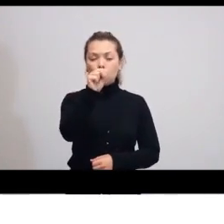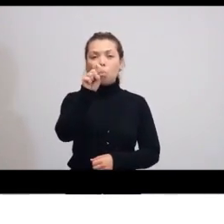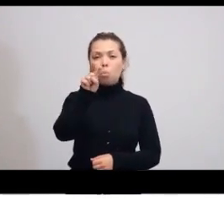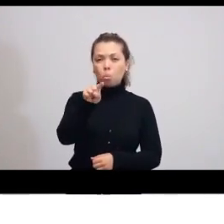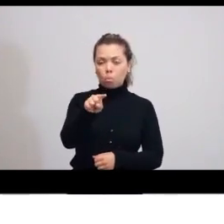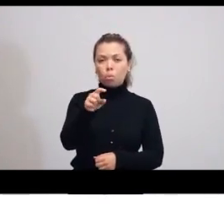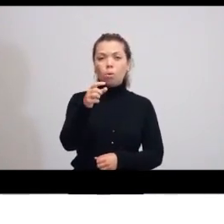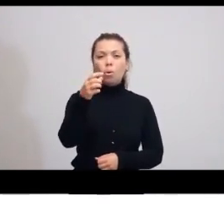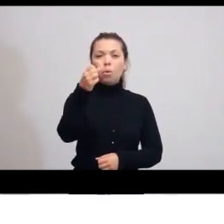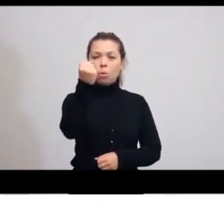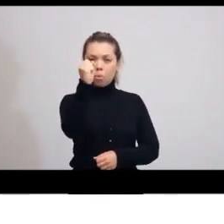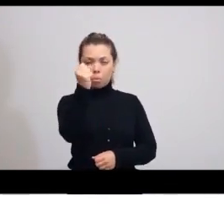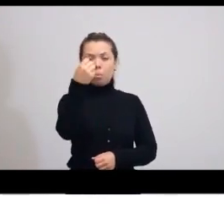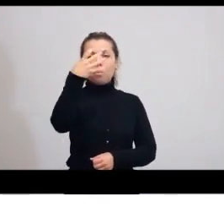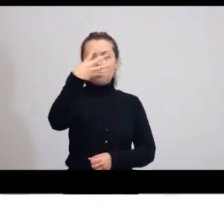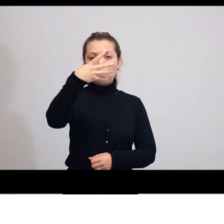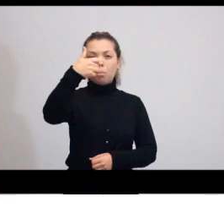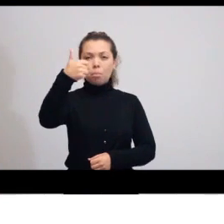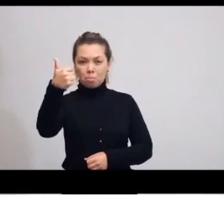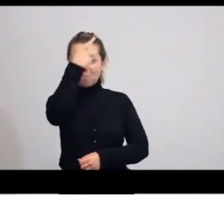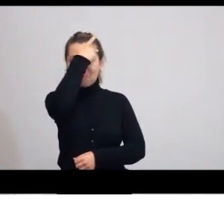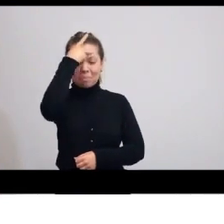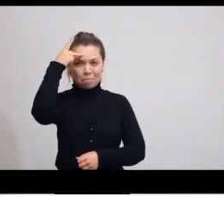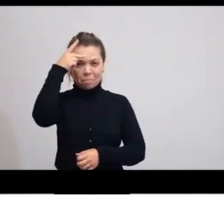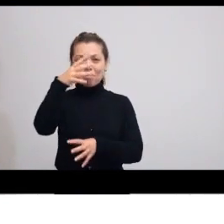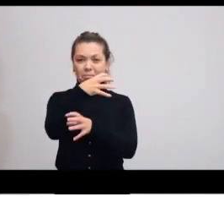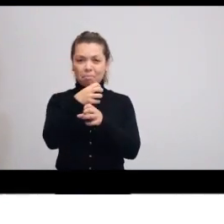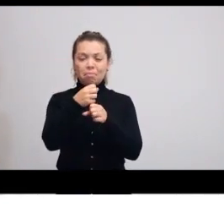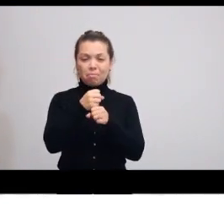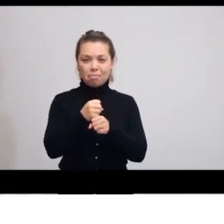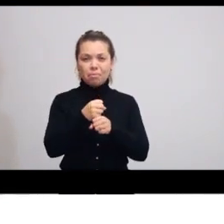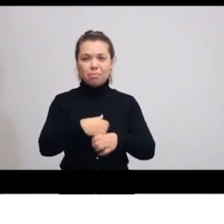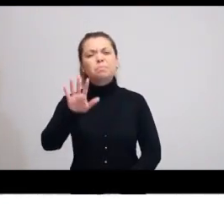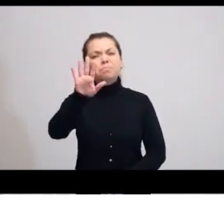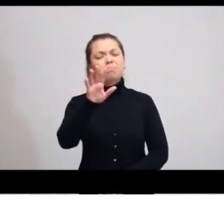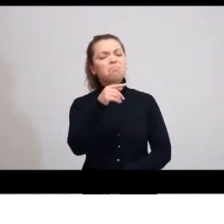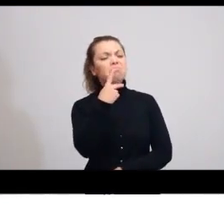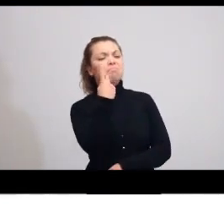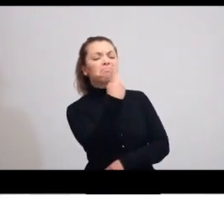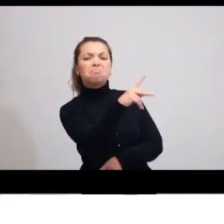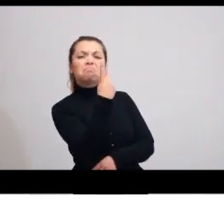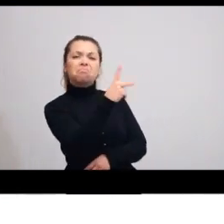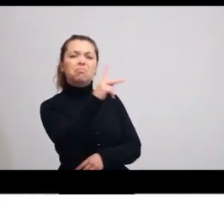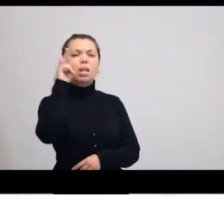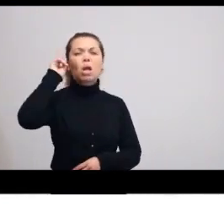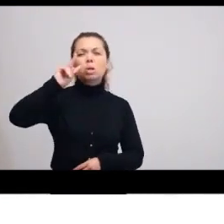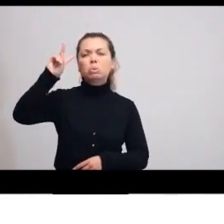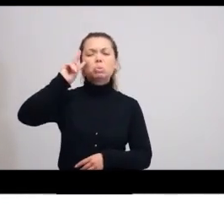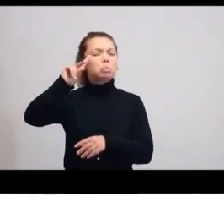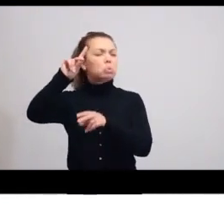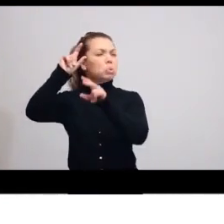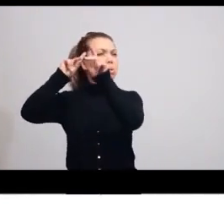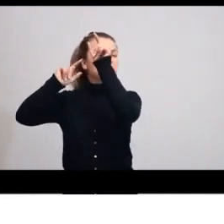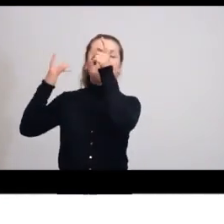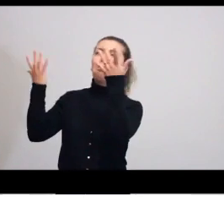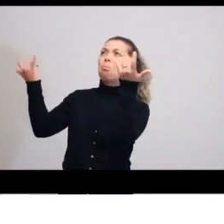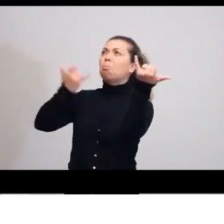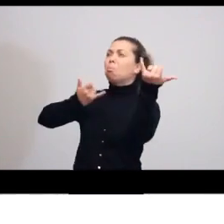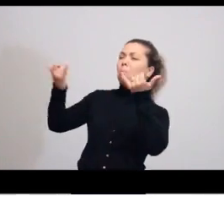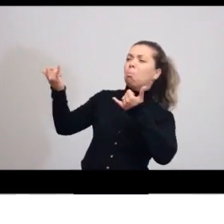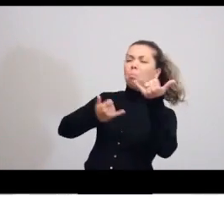possibilidade que aqui colocamos como chamado. Vale a pena conferir. Este livro faz um convite despretensioso para